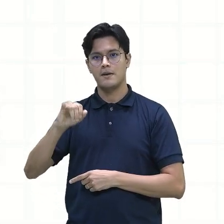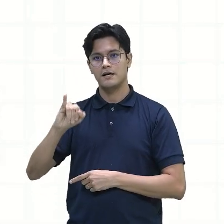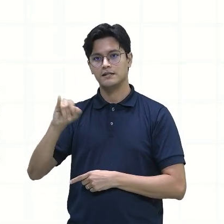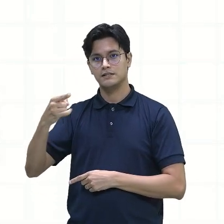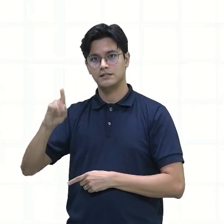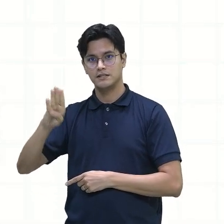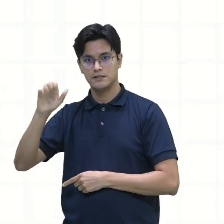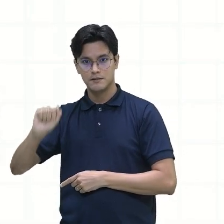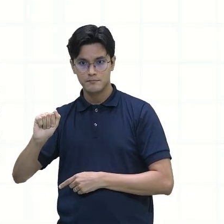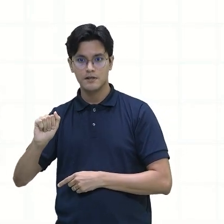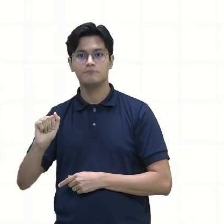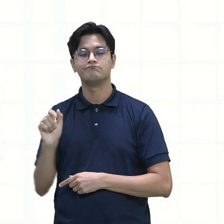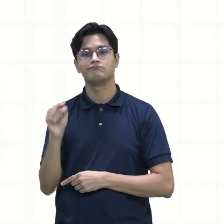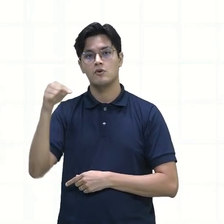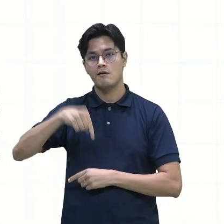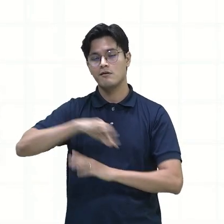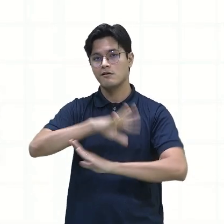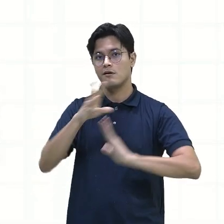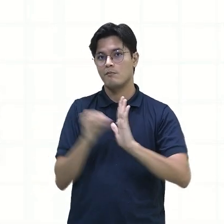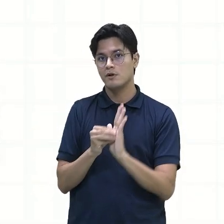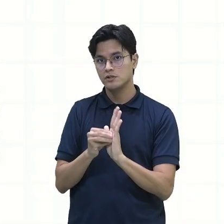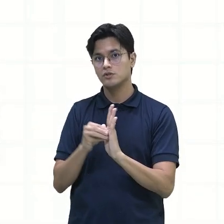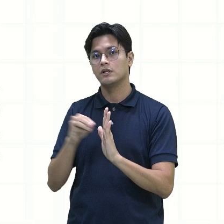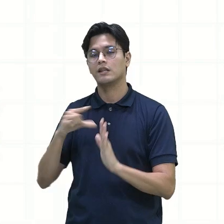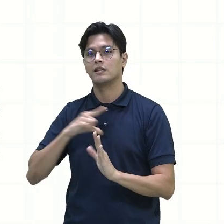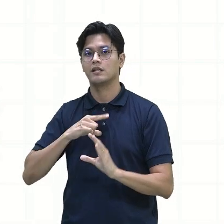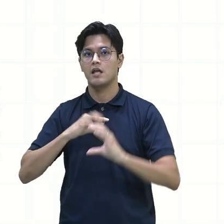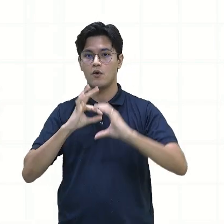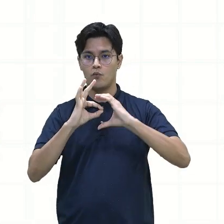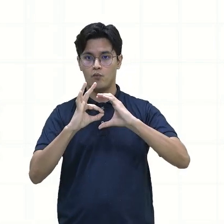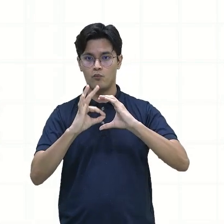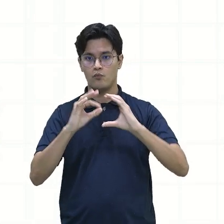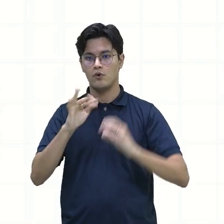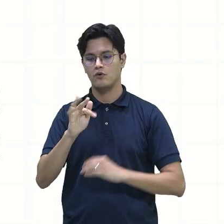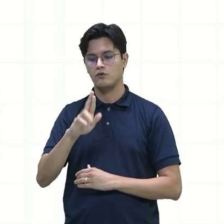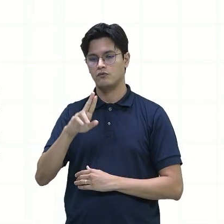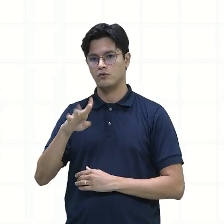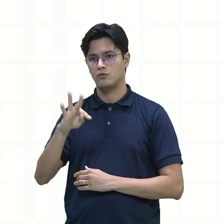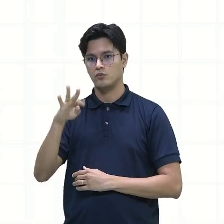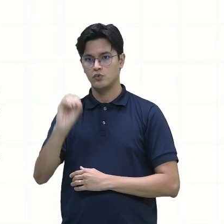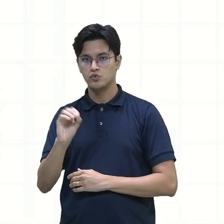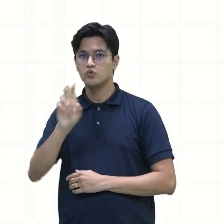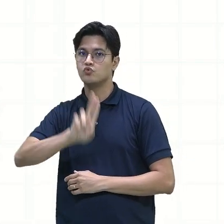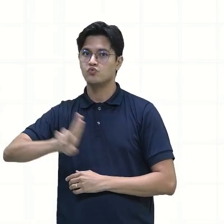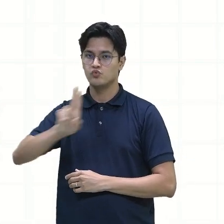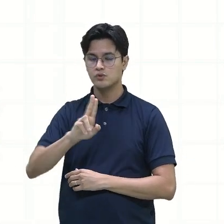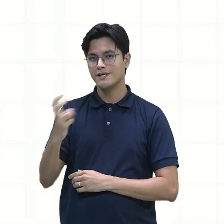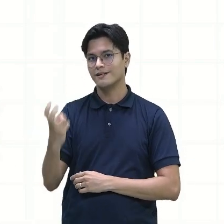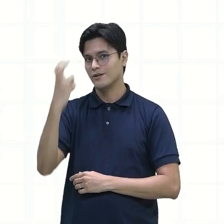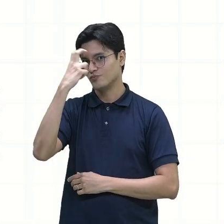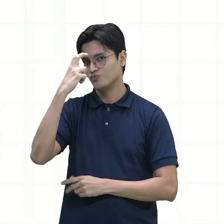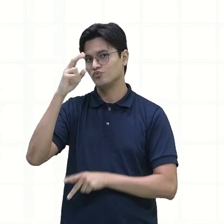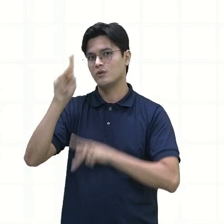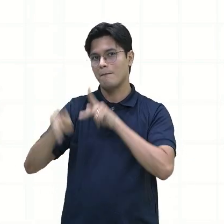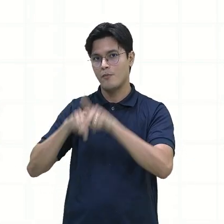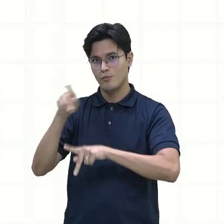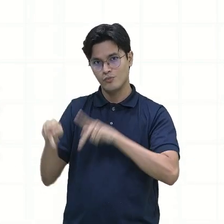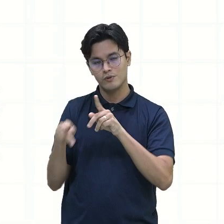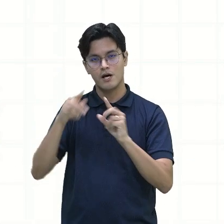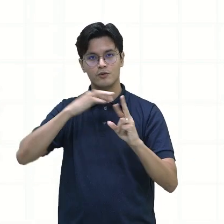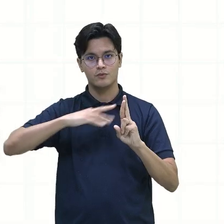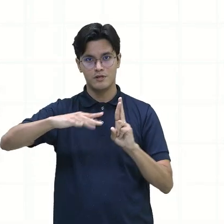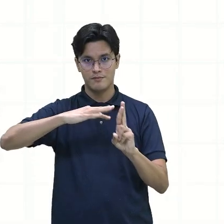seus frutos, eles são muito utilizados ali na cultura popular, naquela cultura dos ribeirinhos da